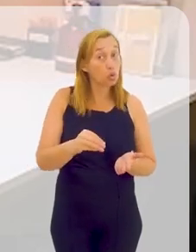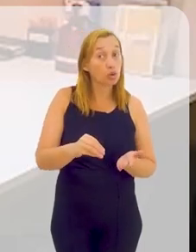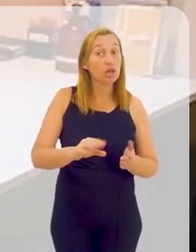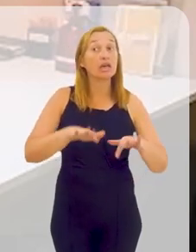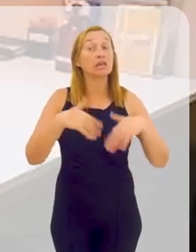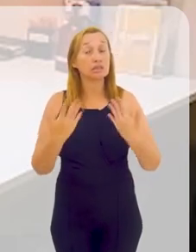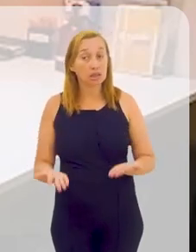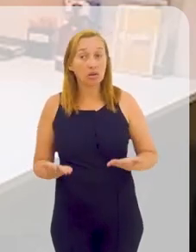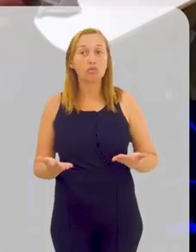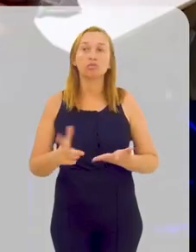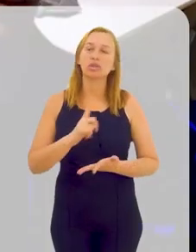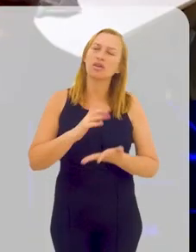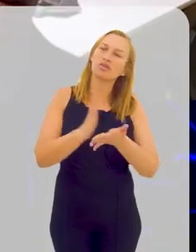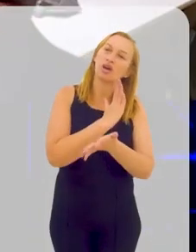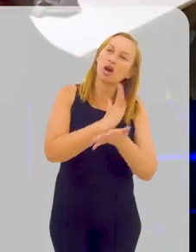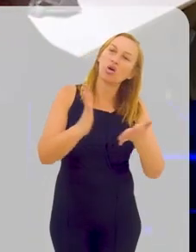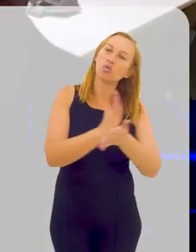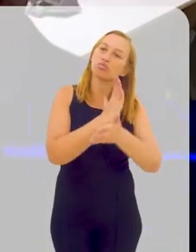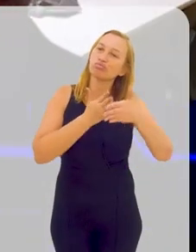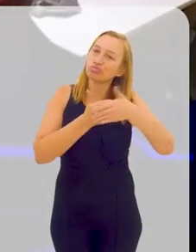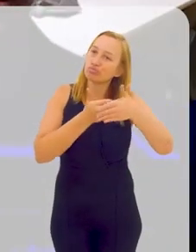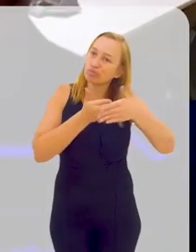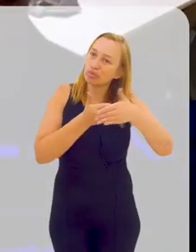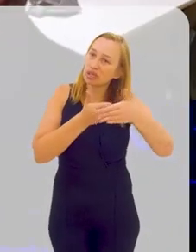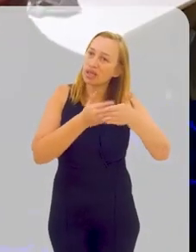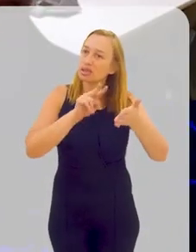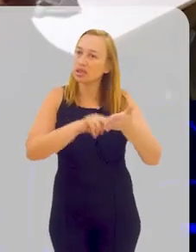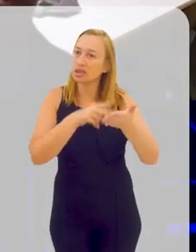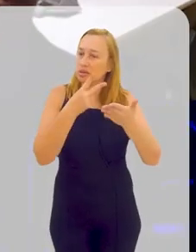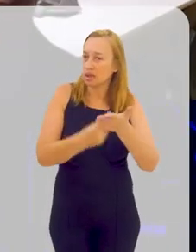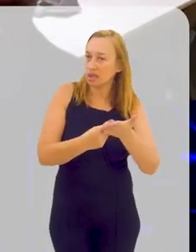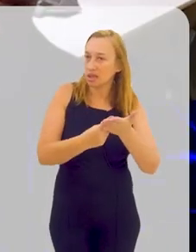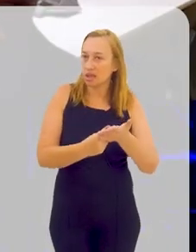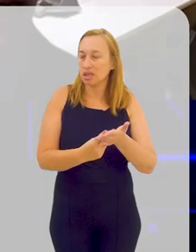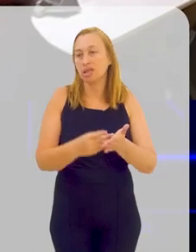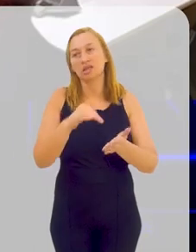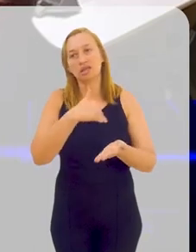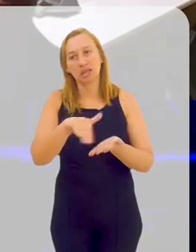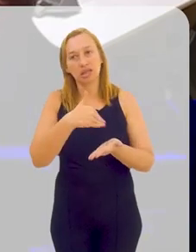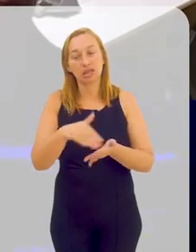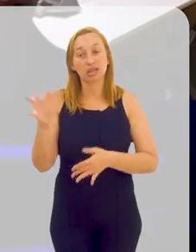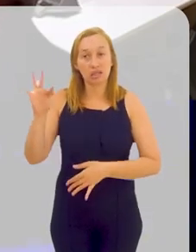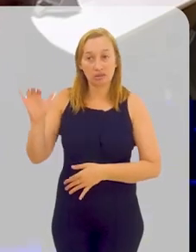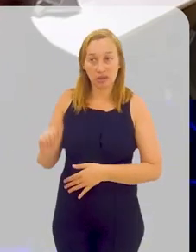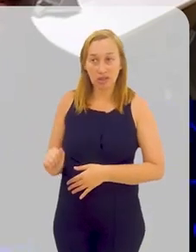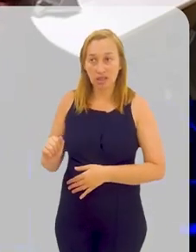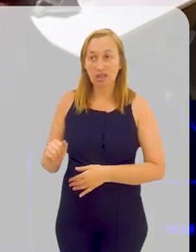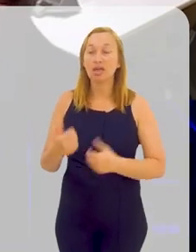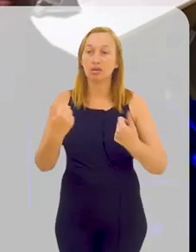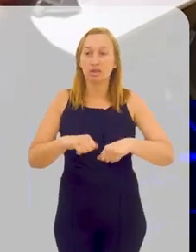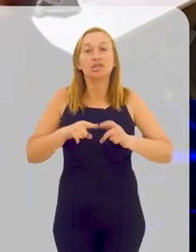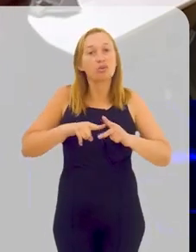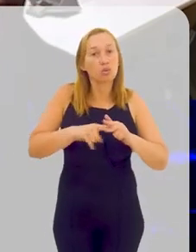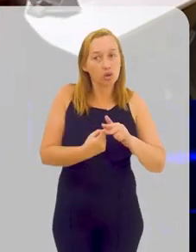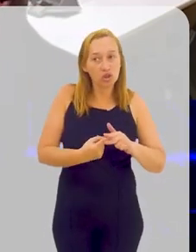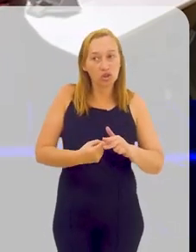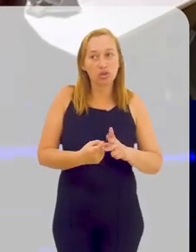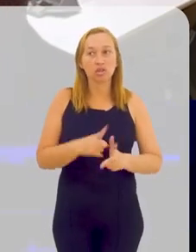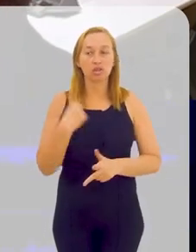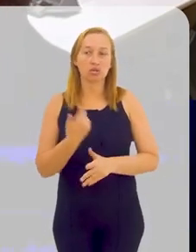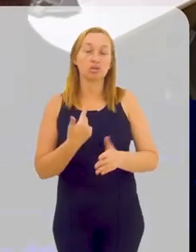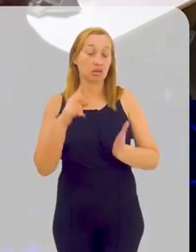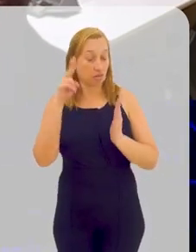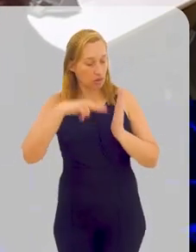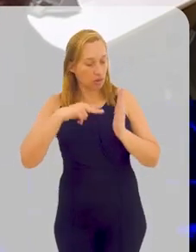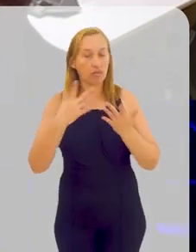integral então Houve alguma limitação interpretativa aplicada pela Secretaria da Fazenda que precisa ser